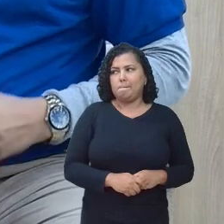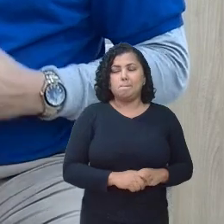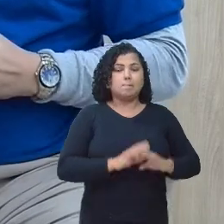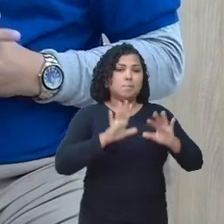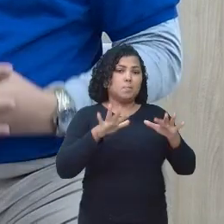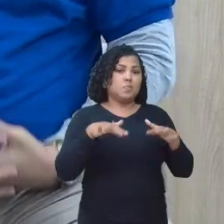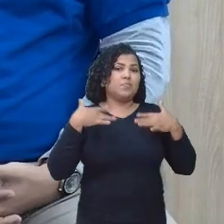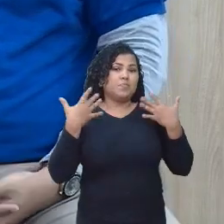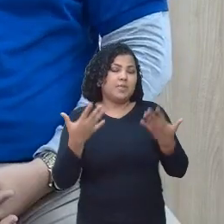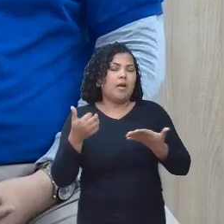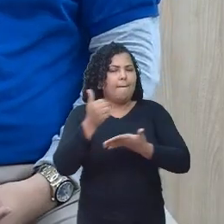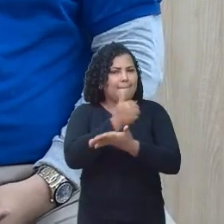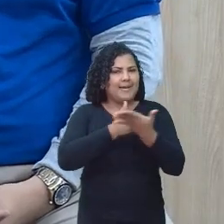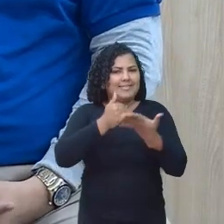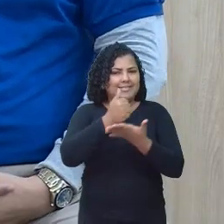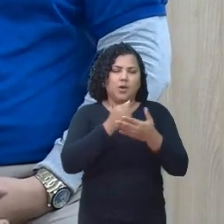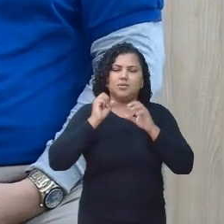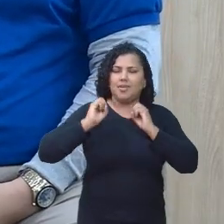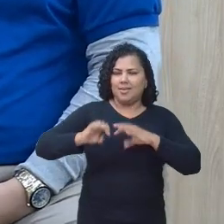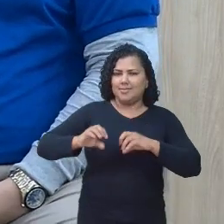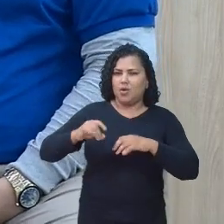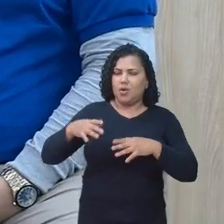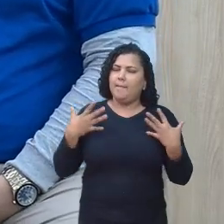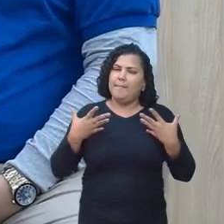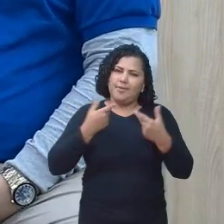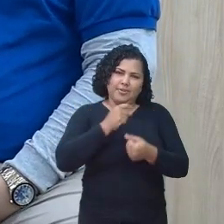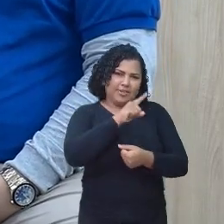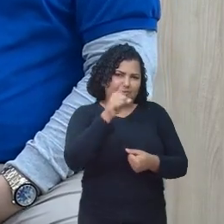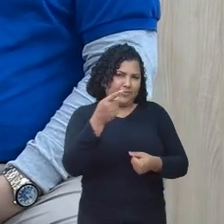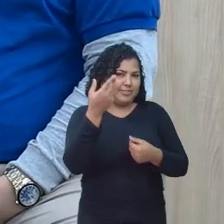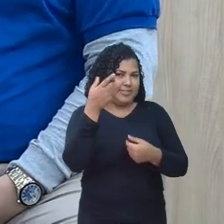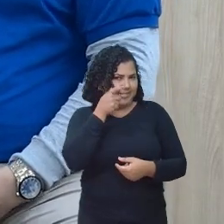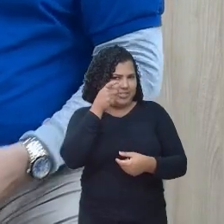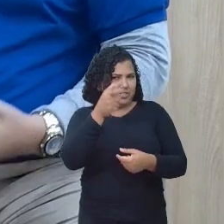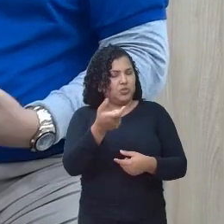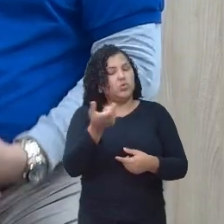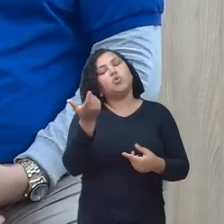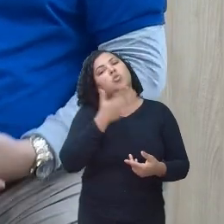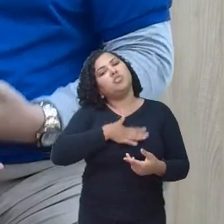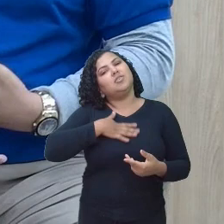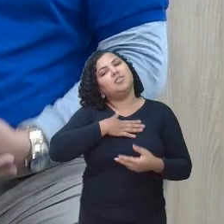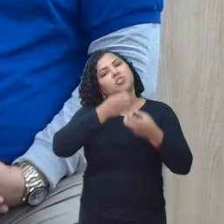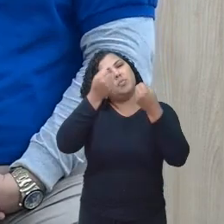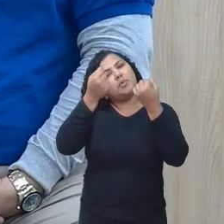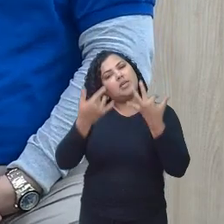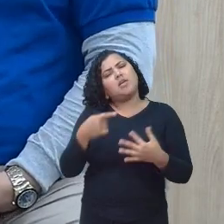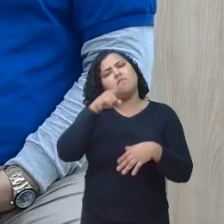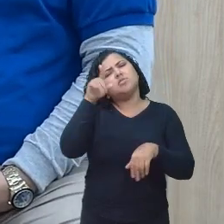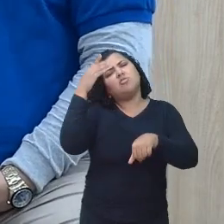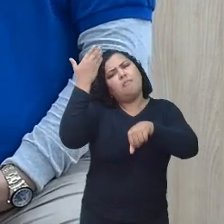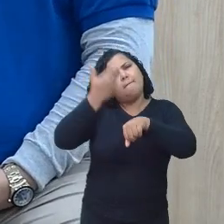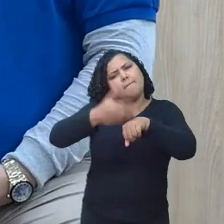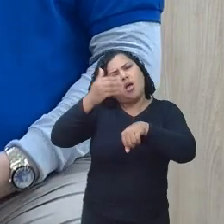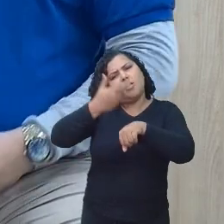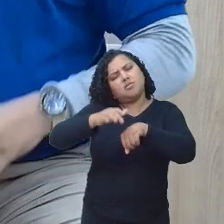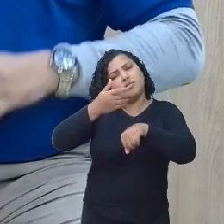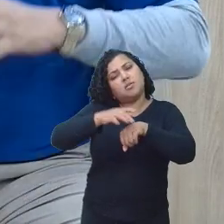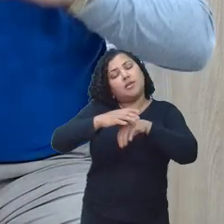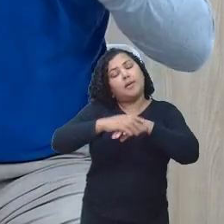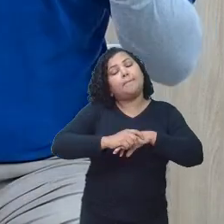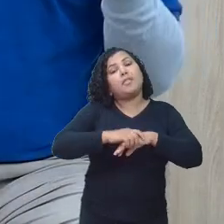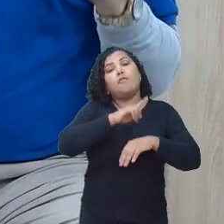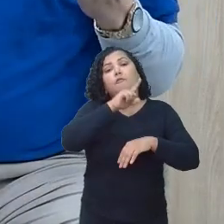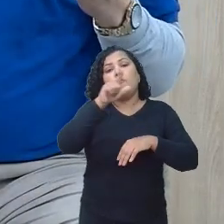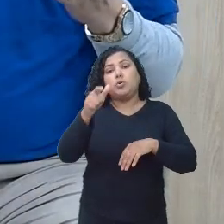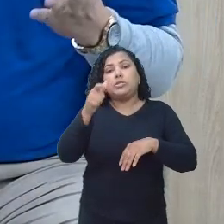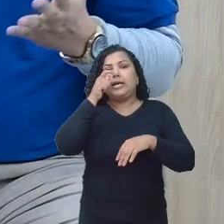Gente, baseado nessa aula maravilhosa que vocês receberam, o que a gente gostaria de dizer para vocês é que pratiquem, né? Vocês veem